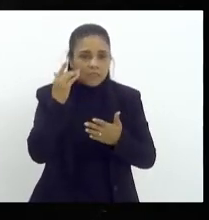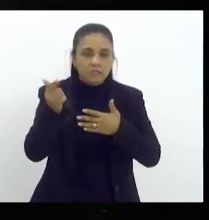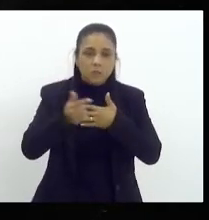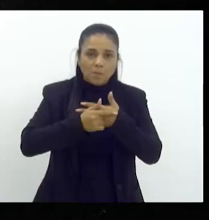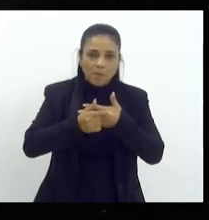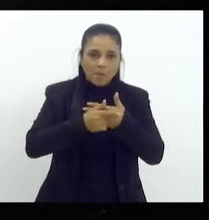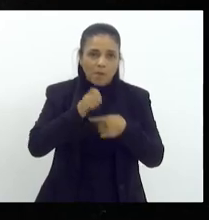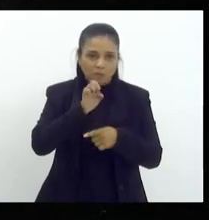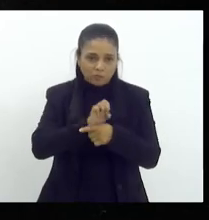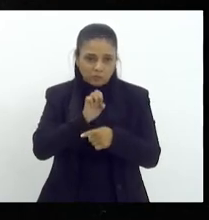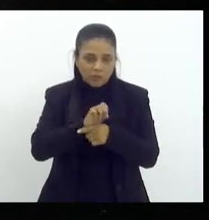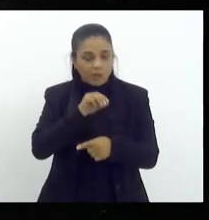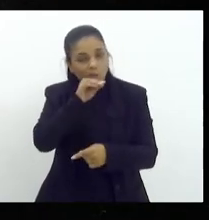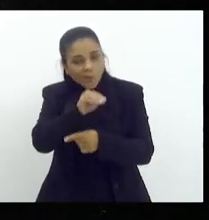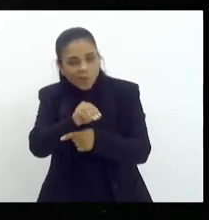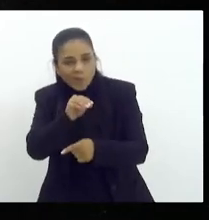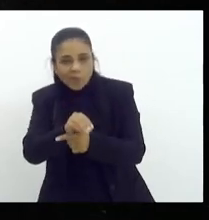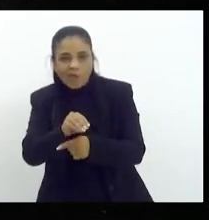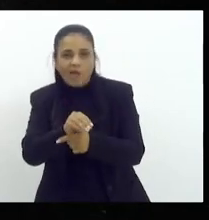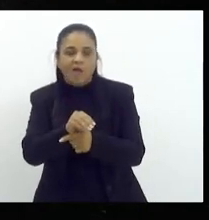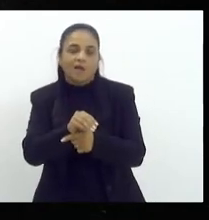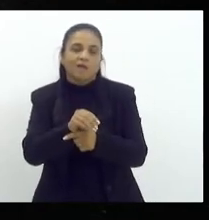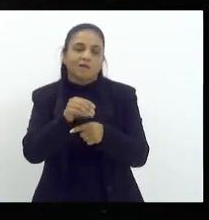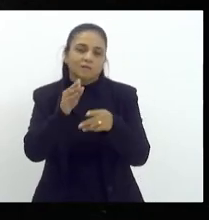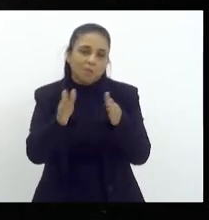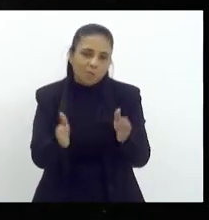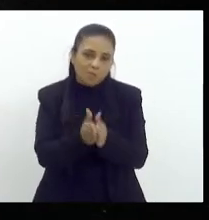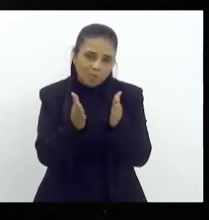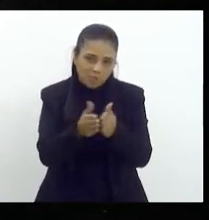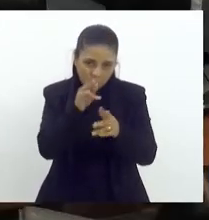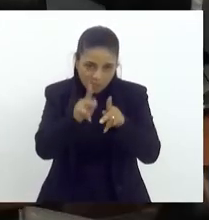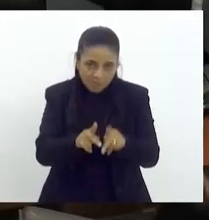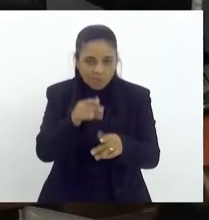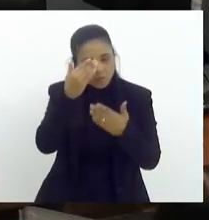do estado é Cuidar de quem mais precisa Obrigada presidente